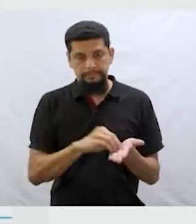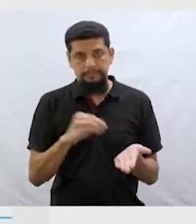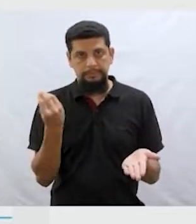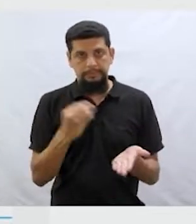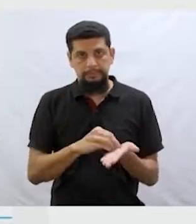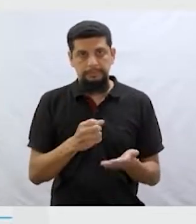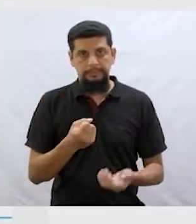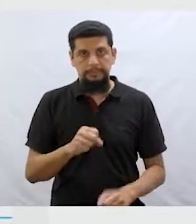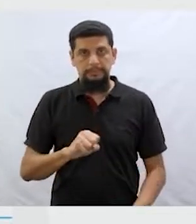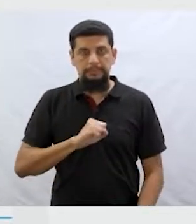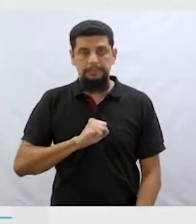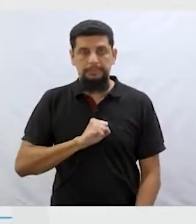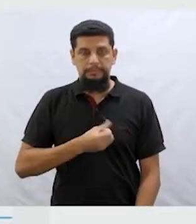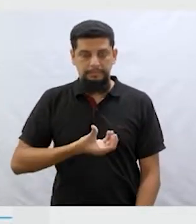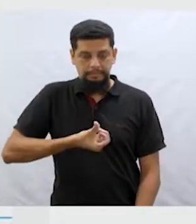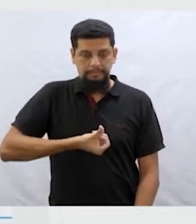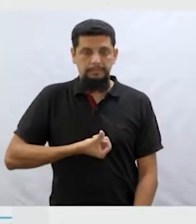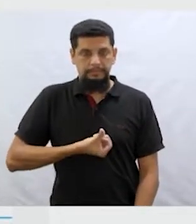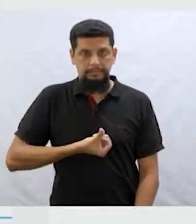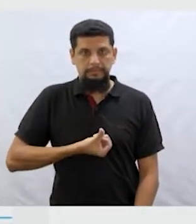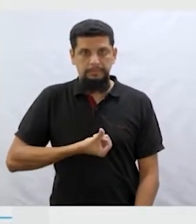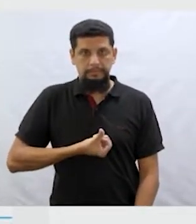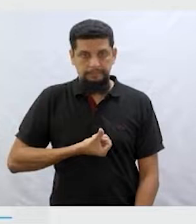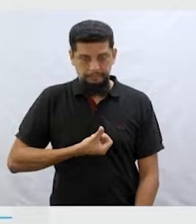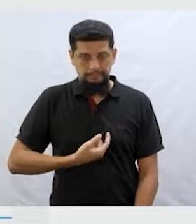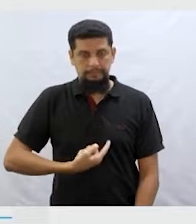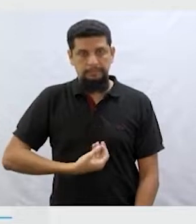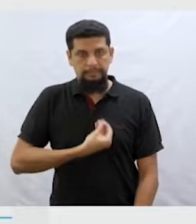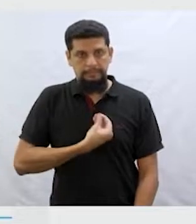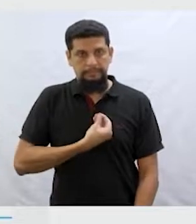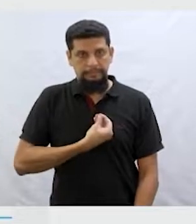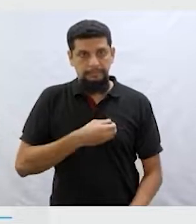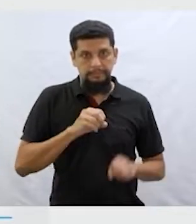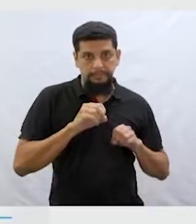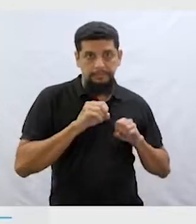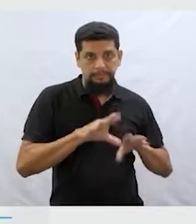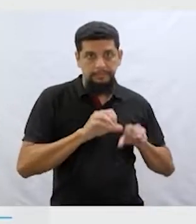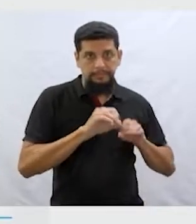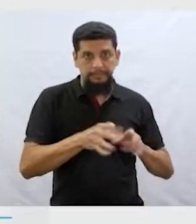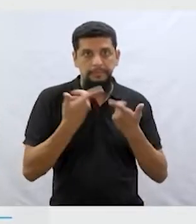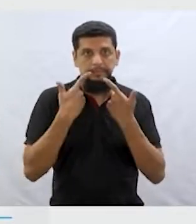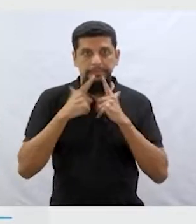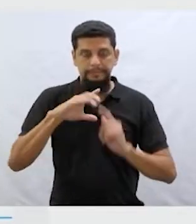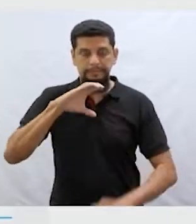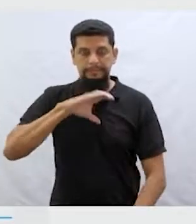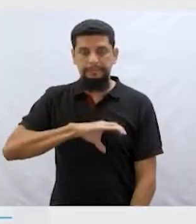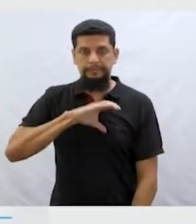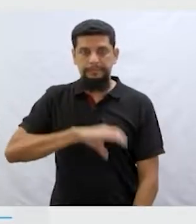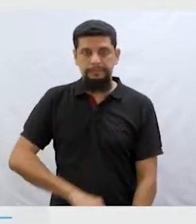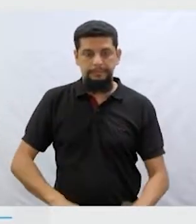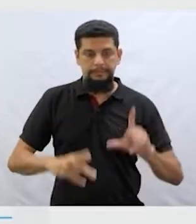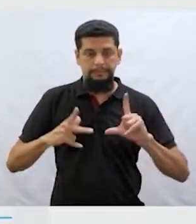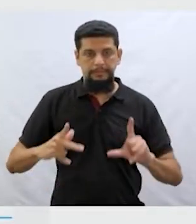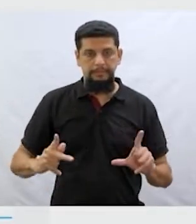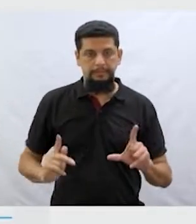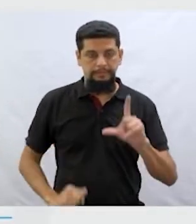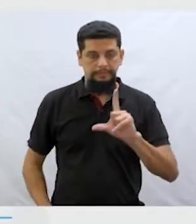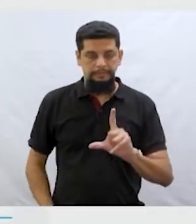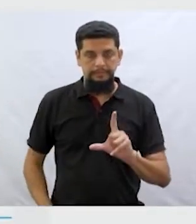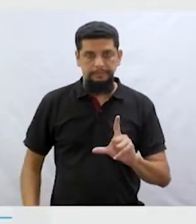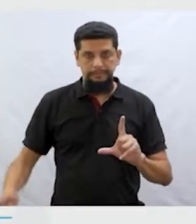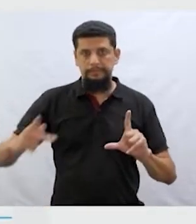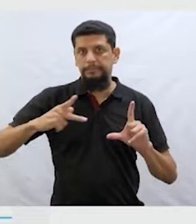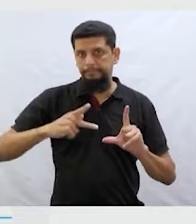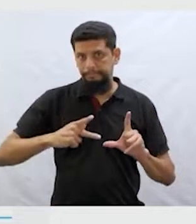também a aula de número 6, tá? Que é a aula que nós vamos estar trabalhando hoje, de língua portuguesa. Por isso, a